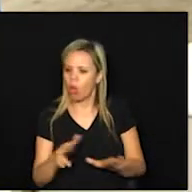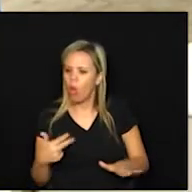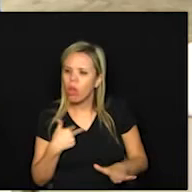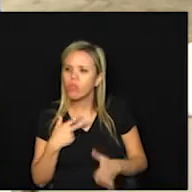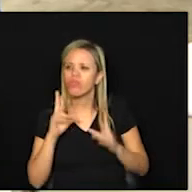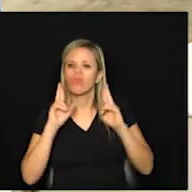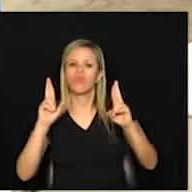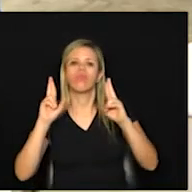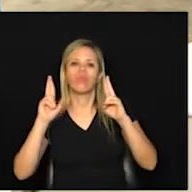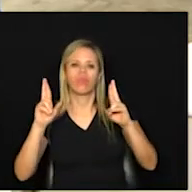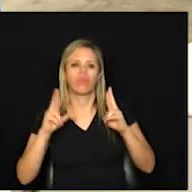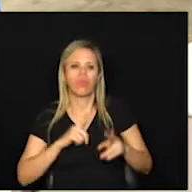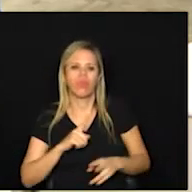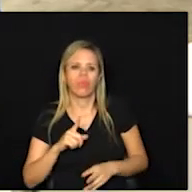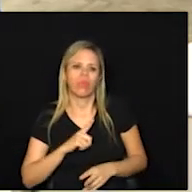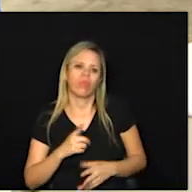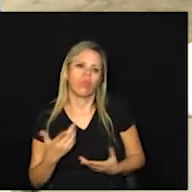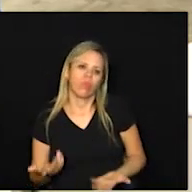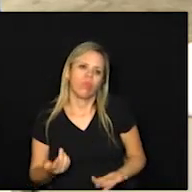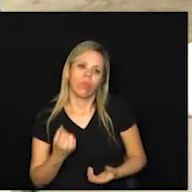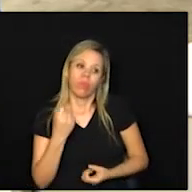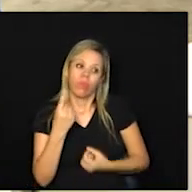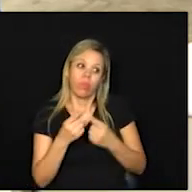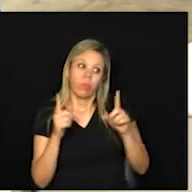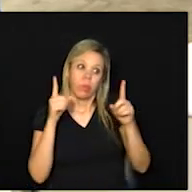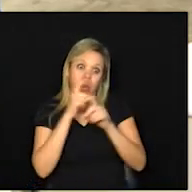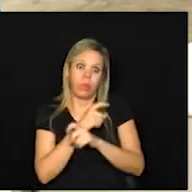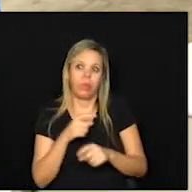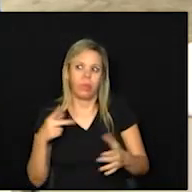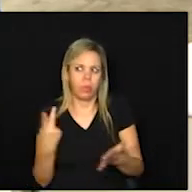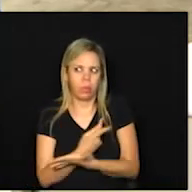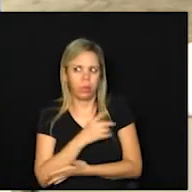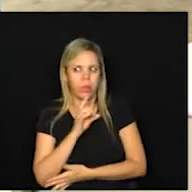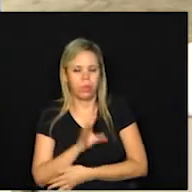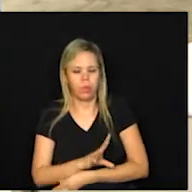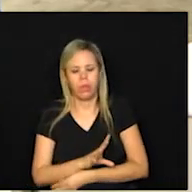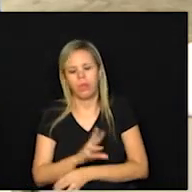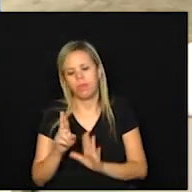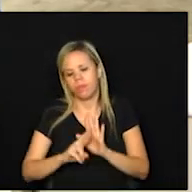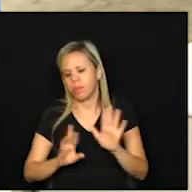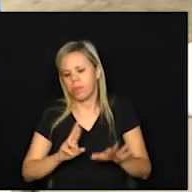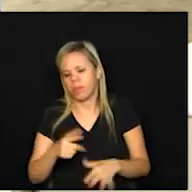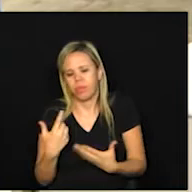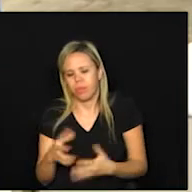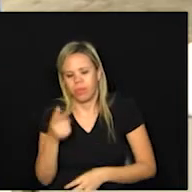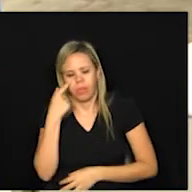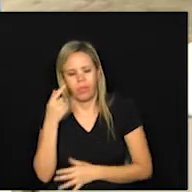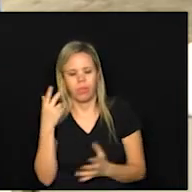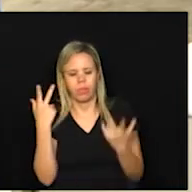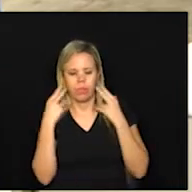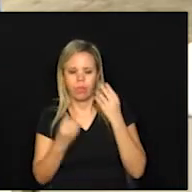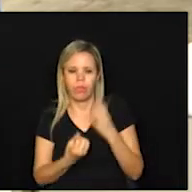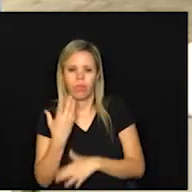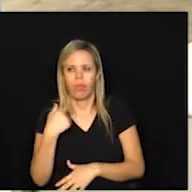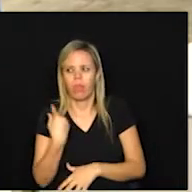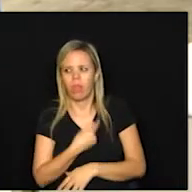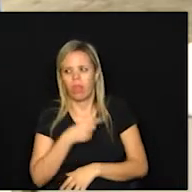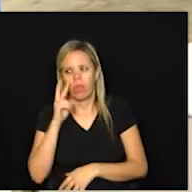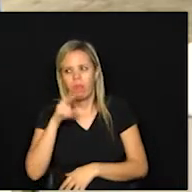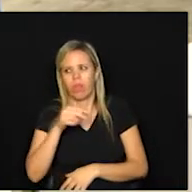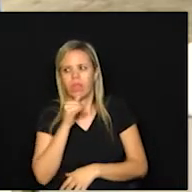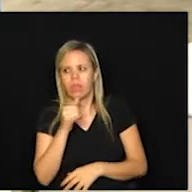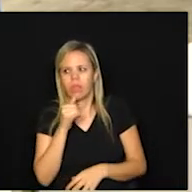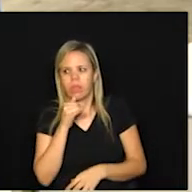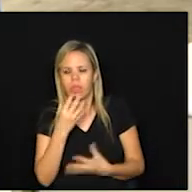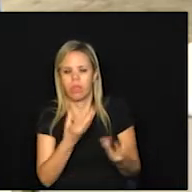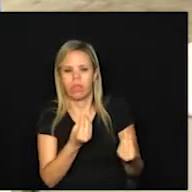Espero mesmo que tenha sido um caso raro, que tenha sido um erro apenas de procedimento, mas não é isso que a gente vê normalmente. O que a gente vê é